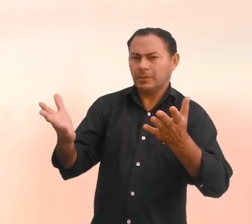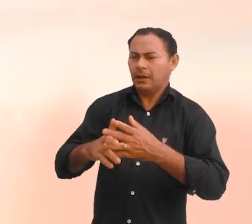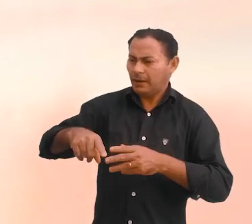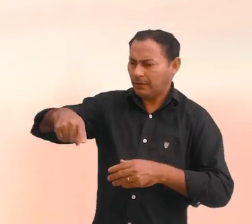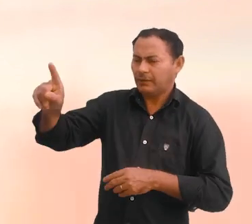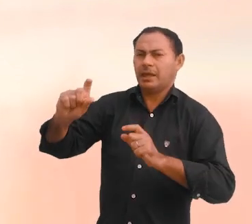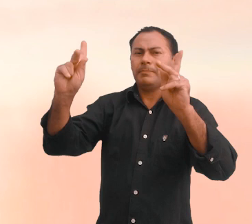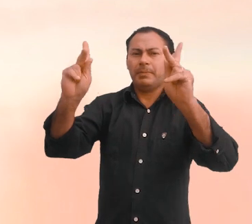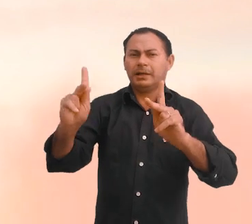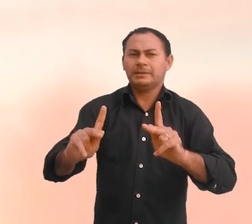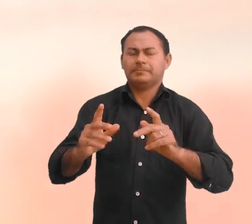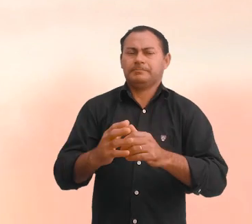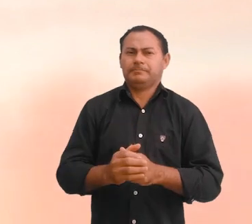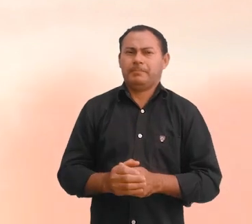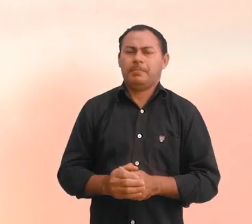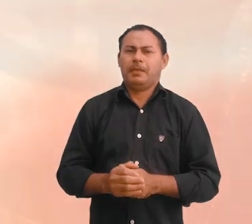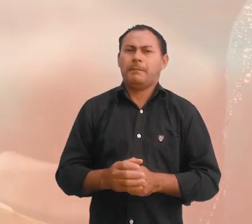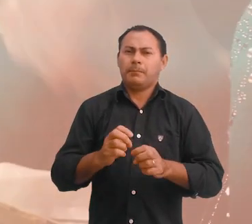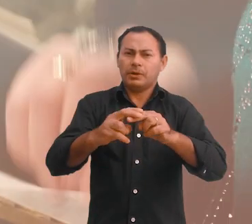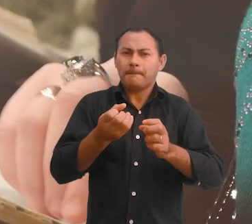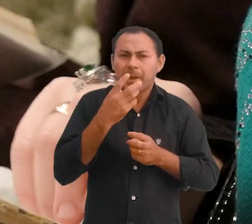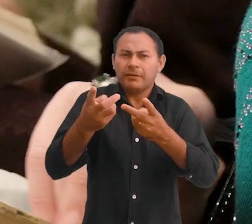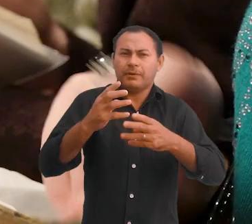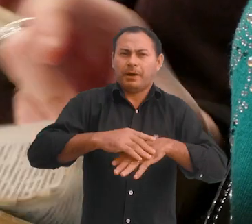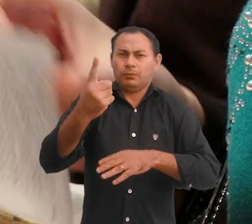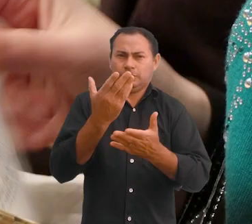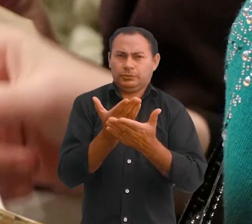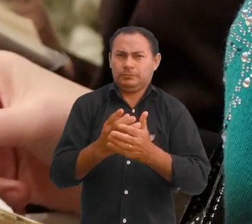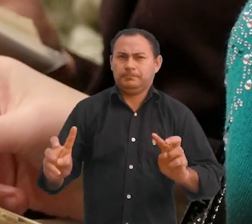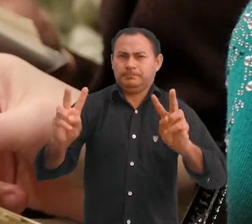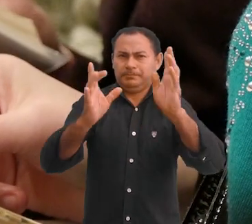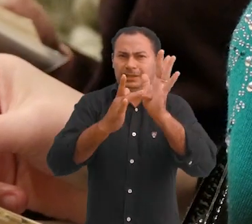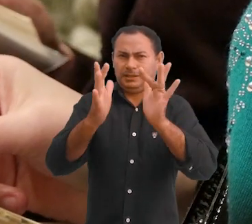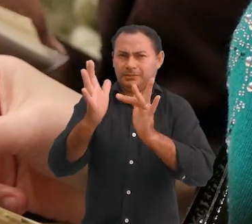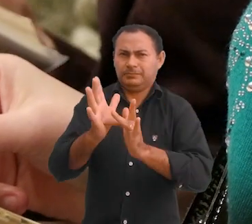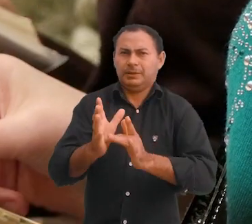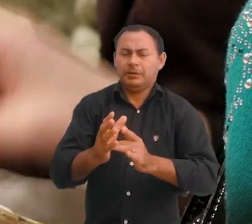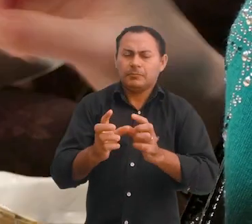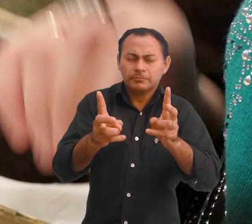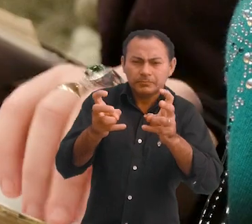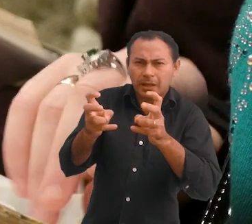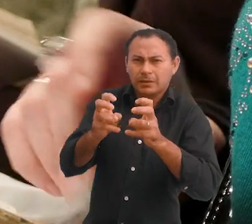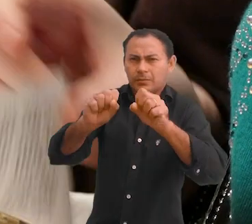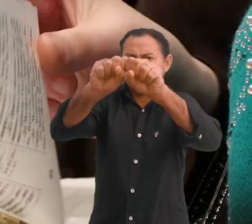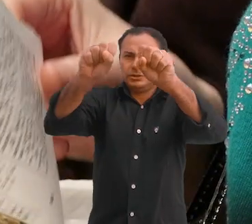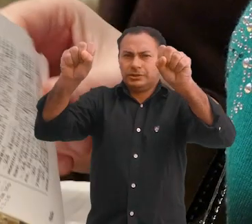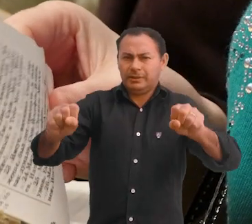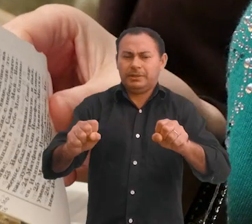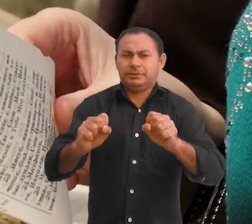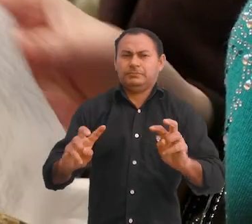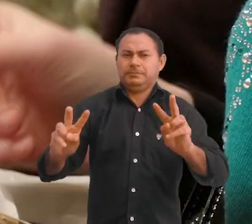curou. Vá em paz. Seja bem-vindo a mais um estudo dos valores de Cristo. Estamos identificando